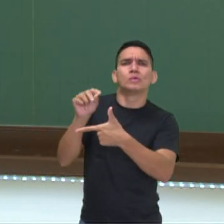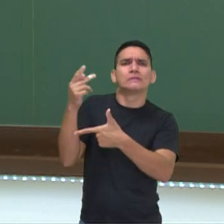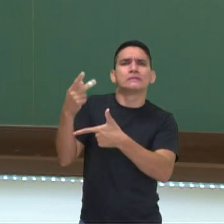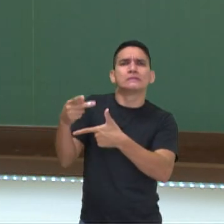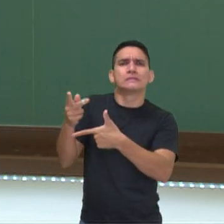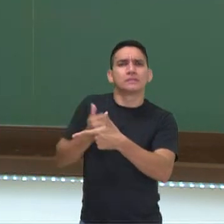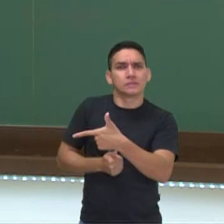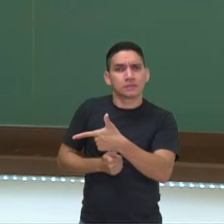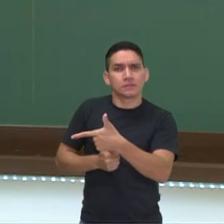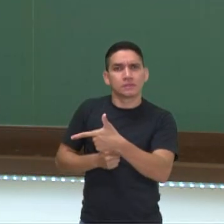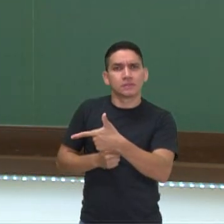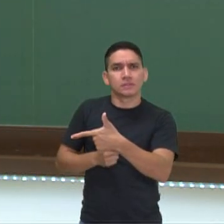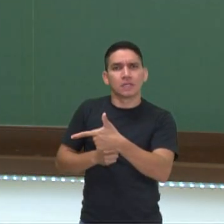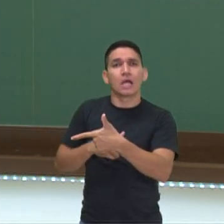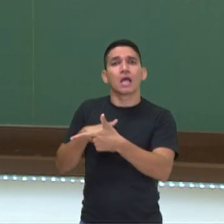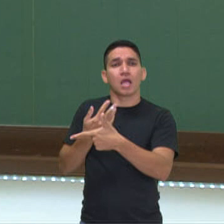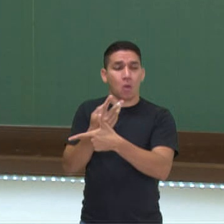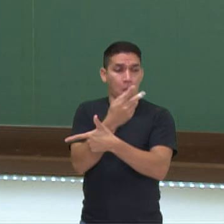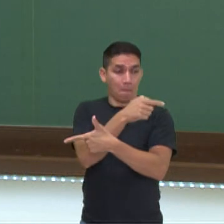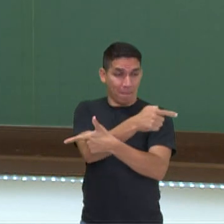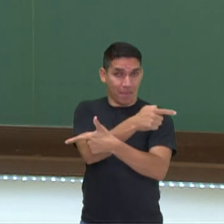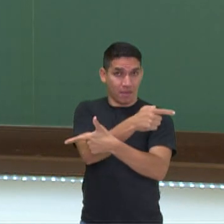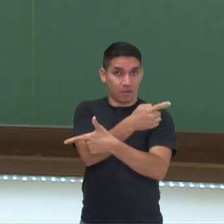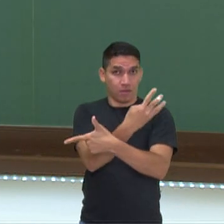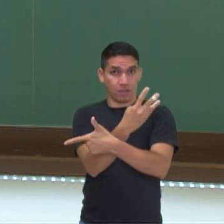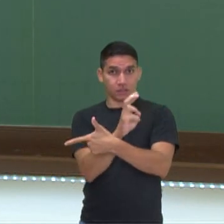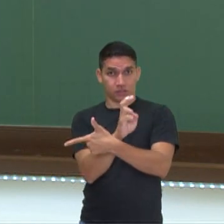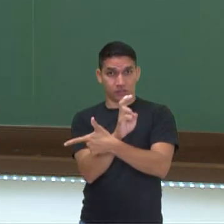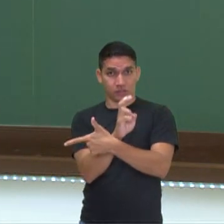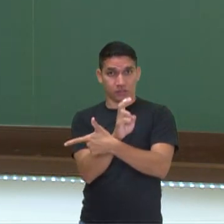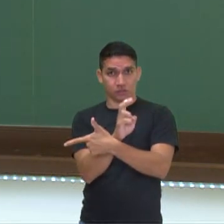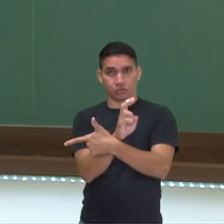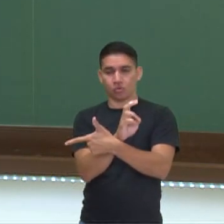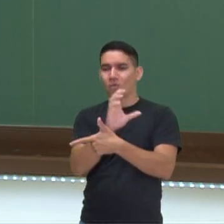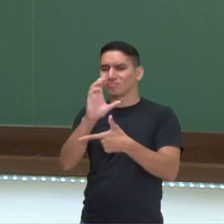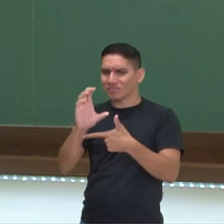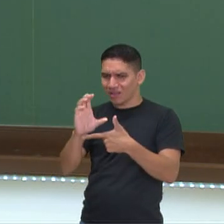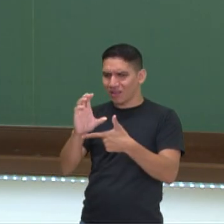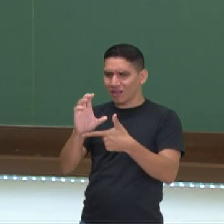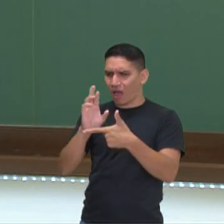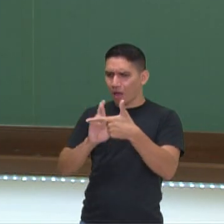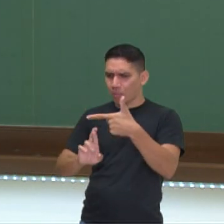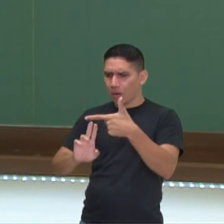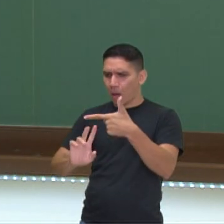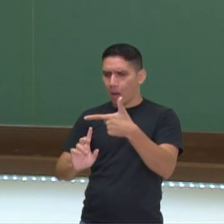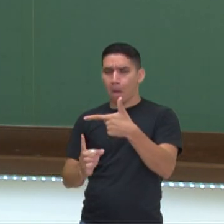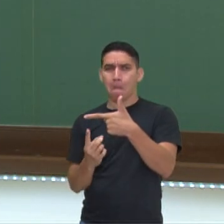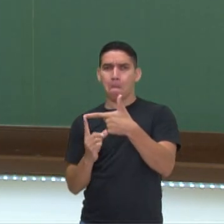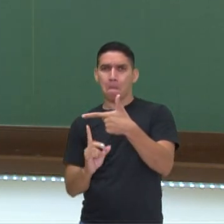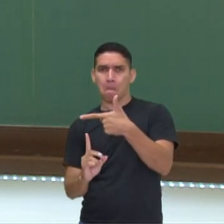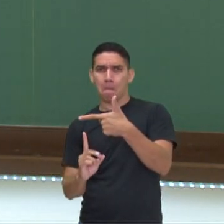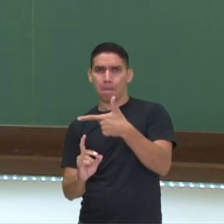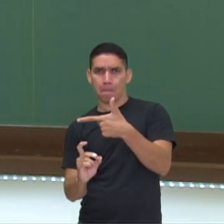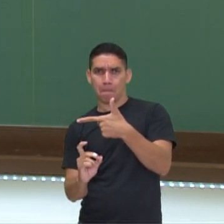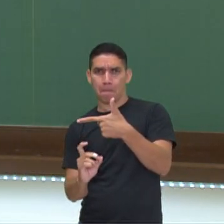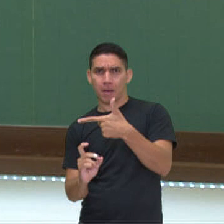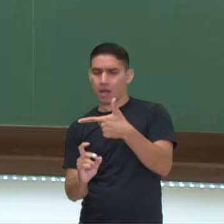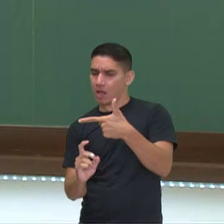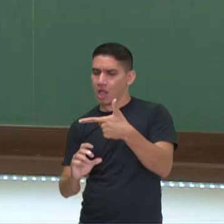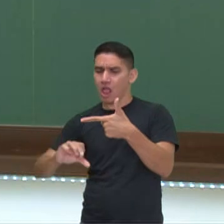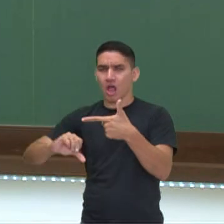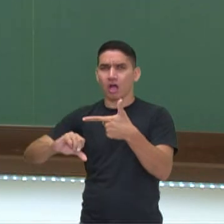é o valor que eu divido - 45 e me dá mais nove que eu poderia fazer nessa situação